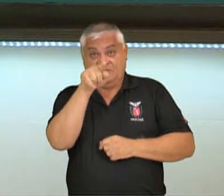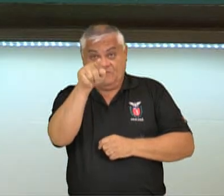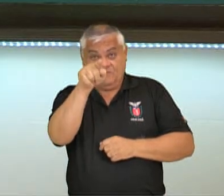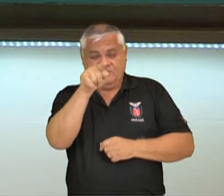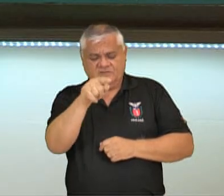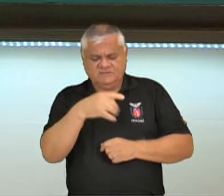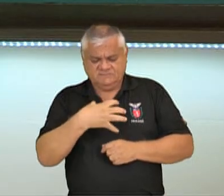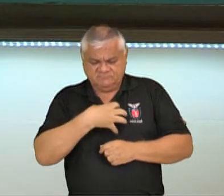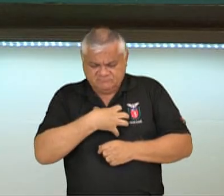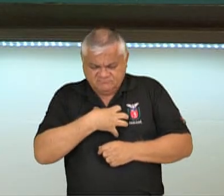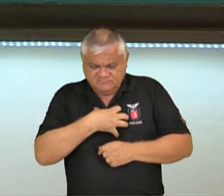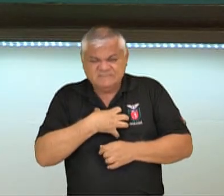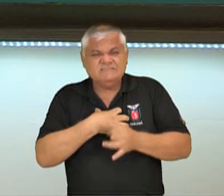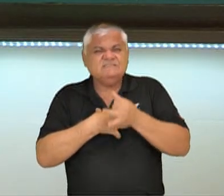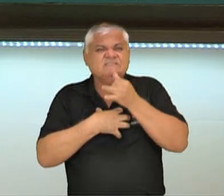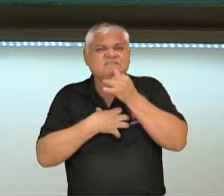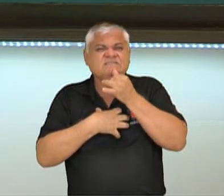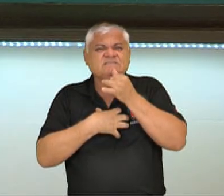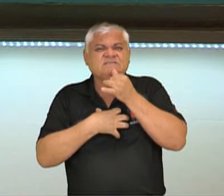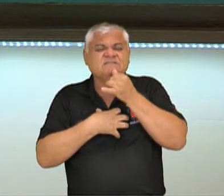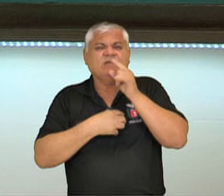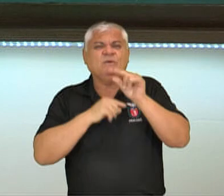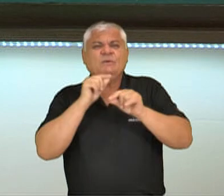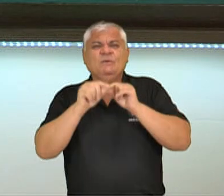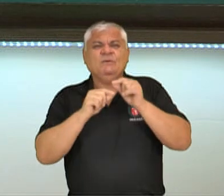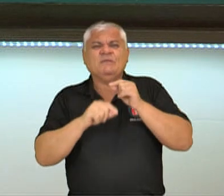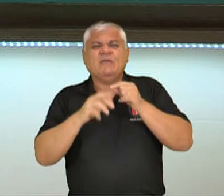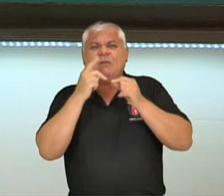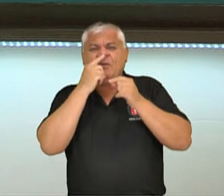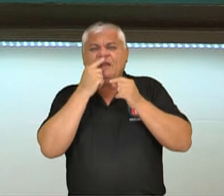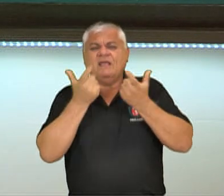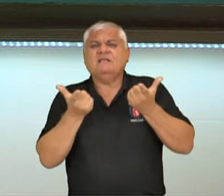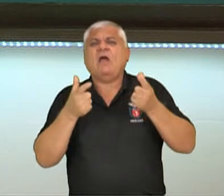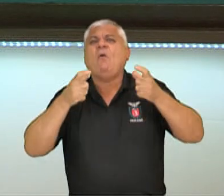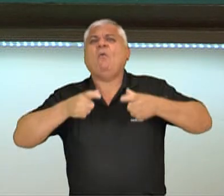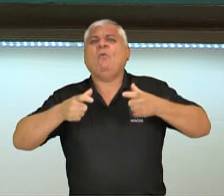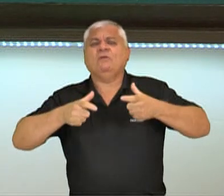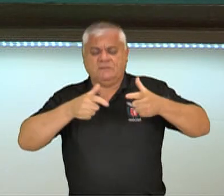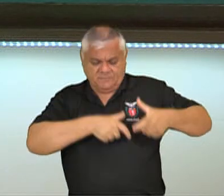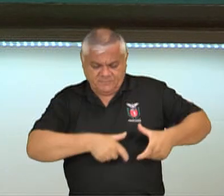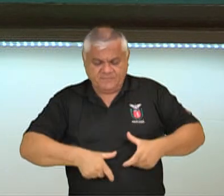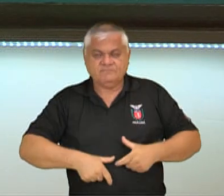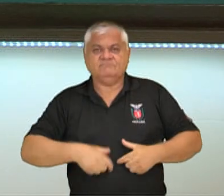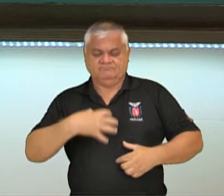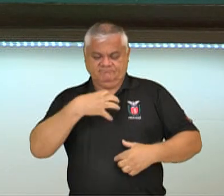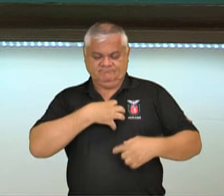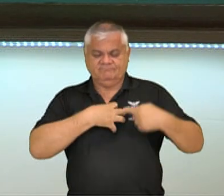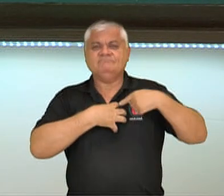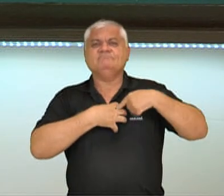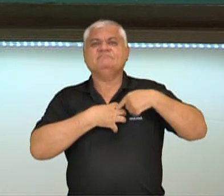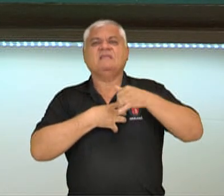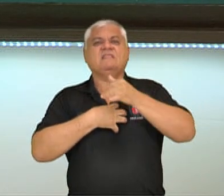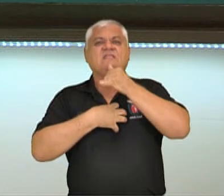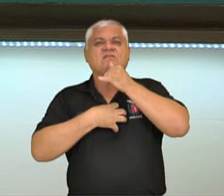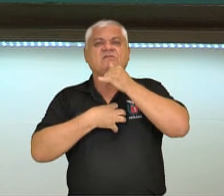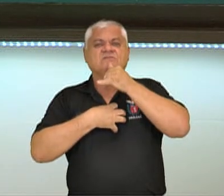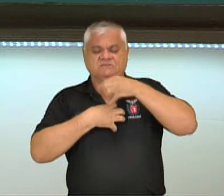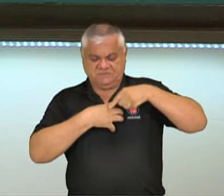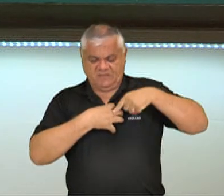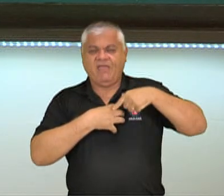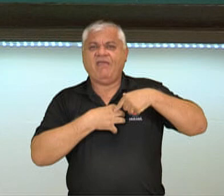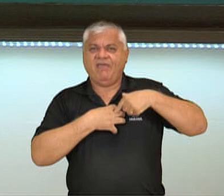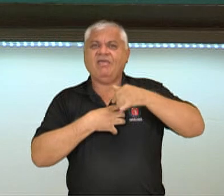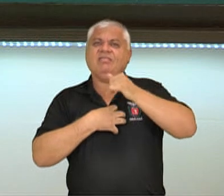está triste, normalmente você sente a tristeza aonde? Bem no meio do peito, no coração, né?